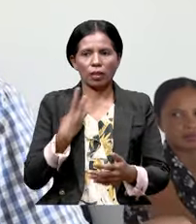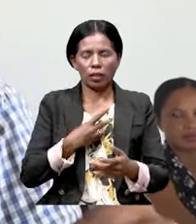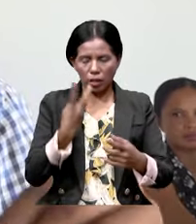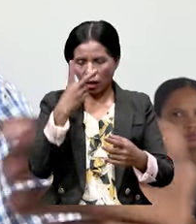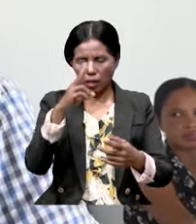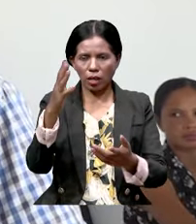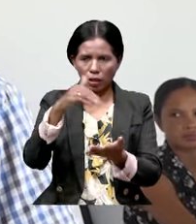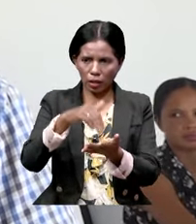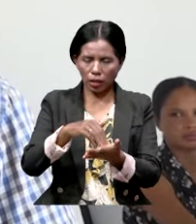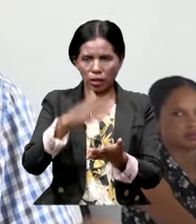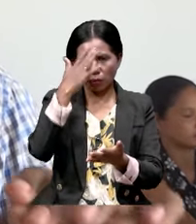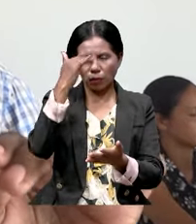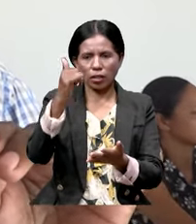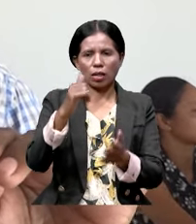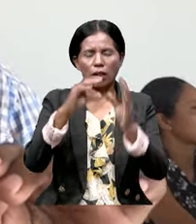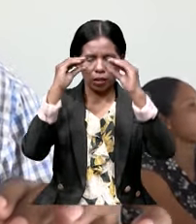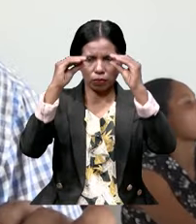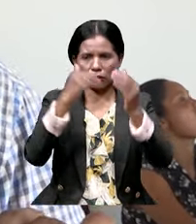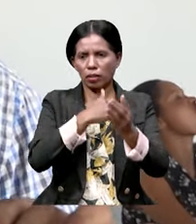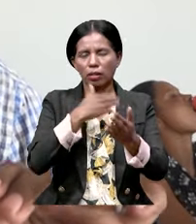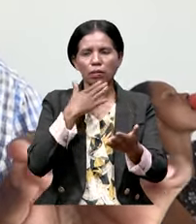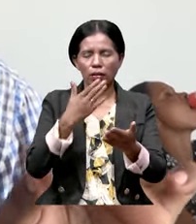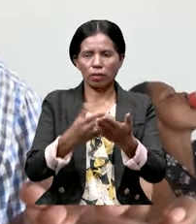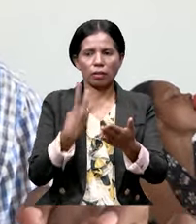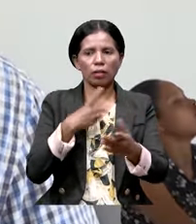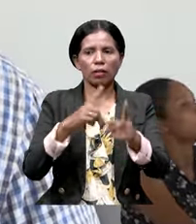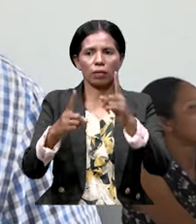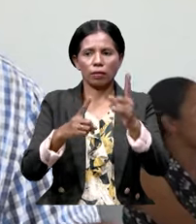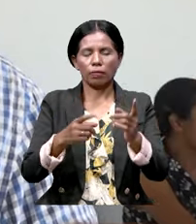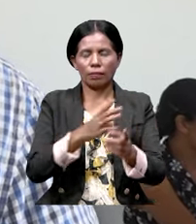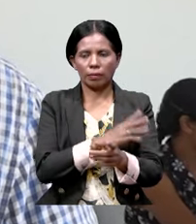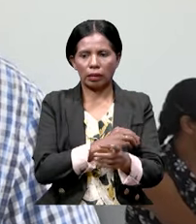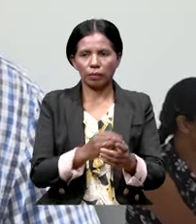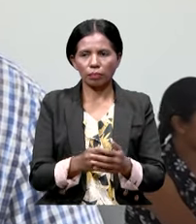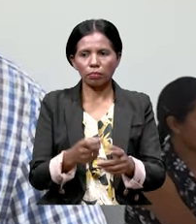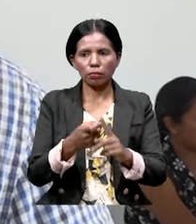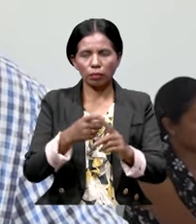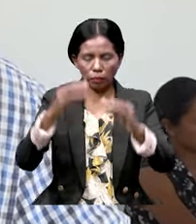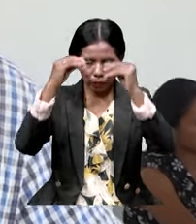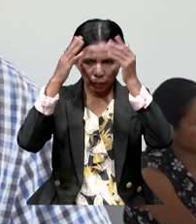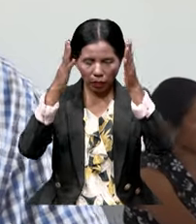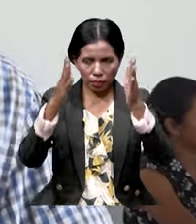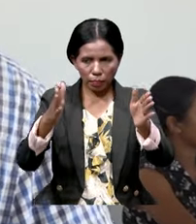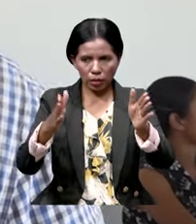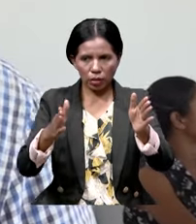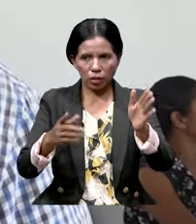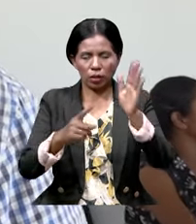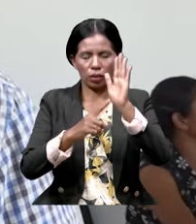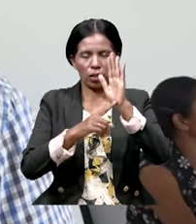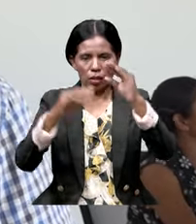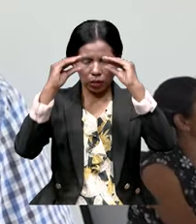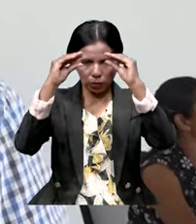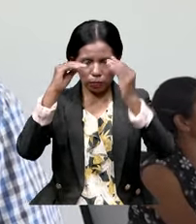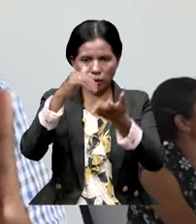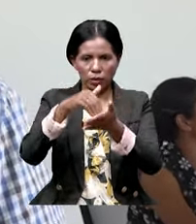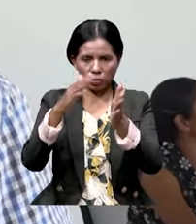vale tamsa metodo ne sidau pas ita bel kulia botrua primeiro qualidade Yusi manori na ini nian atau transmiti ba estudante di